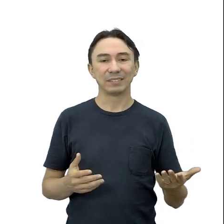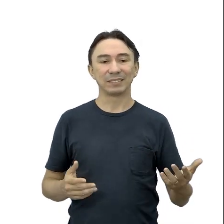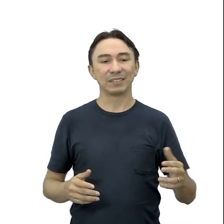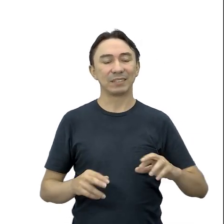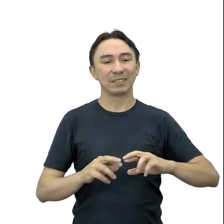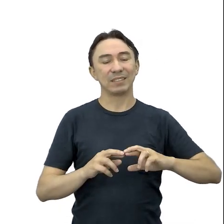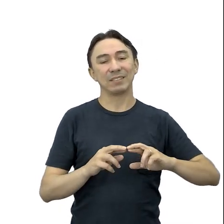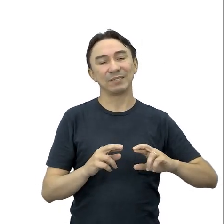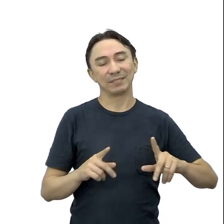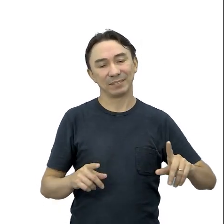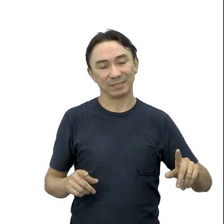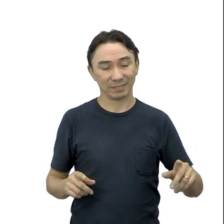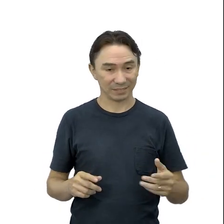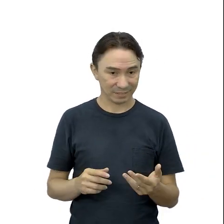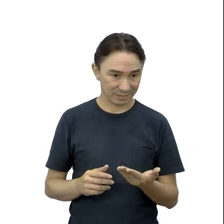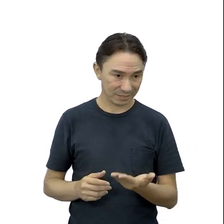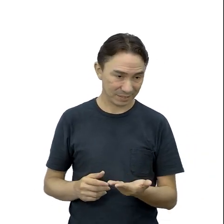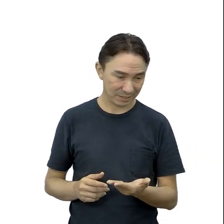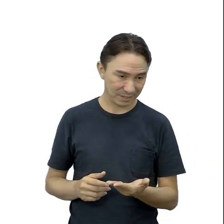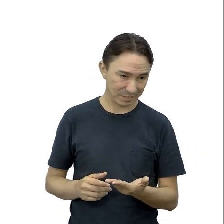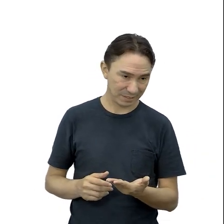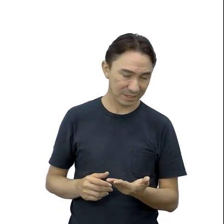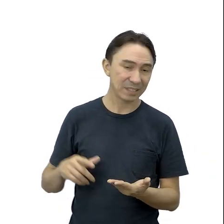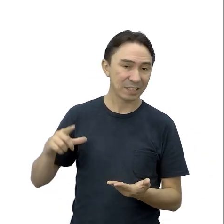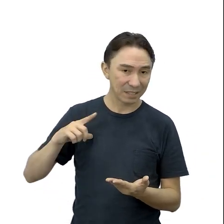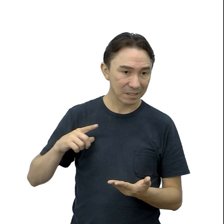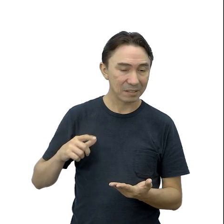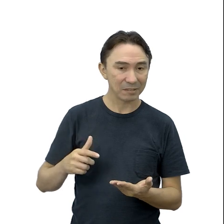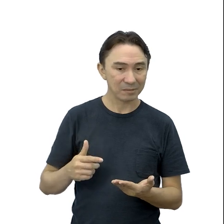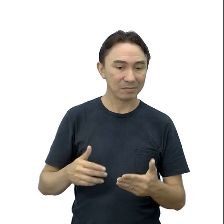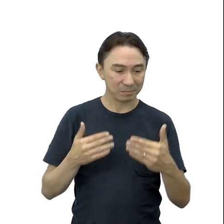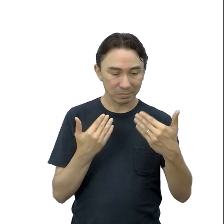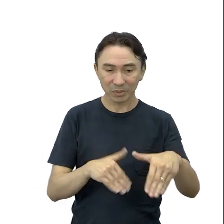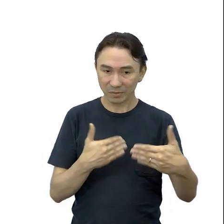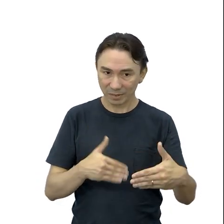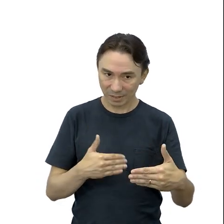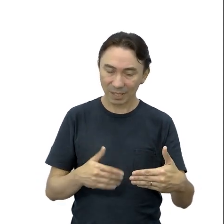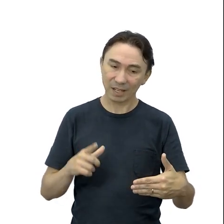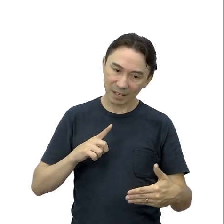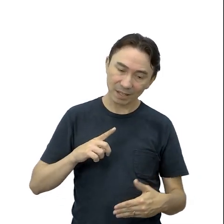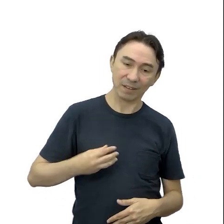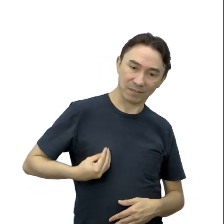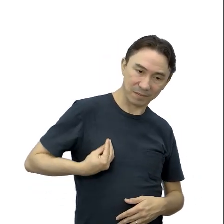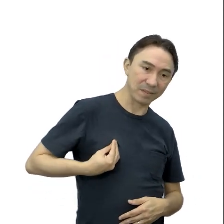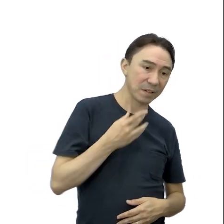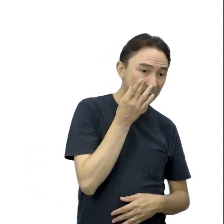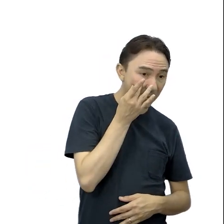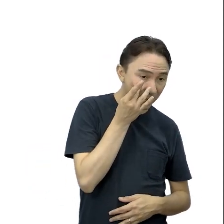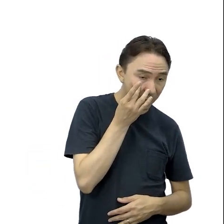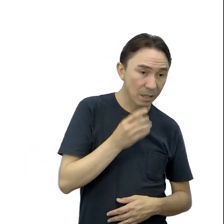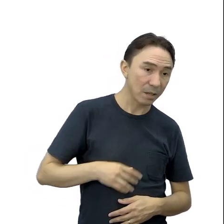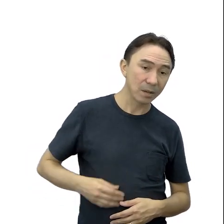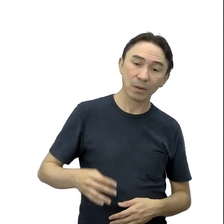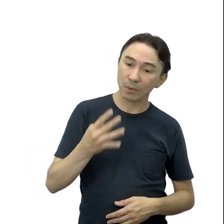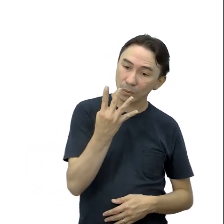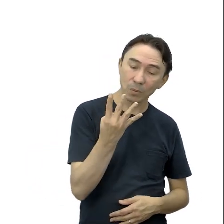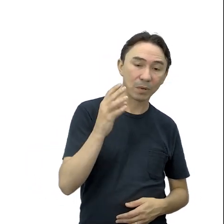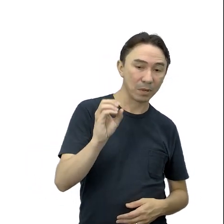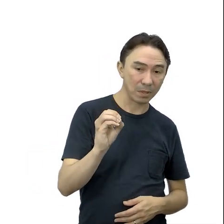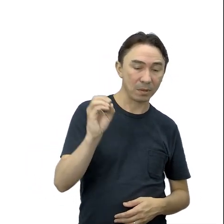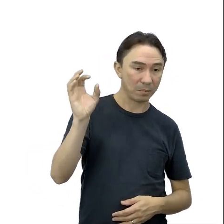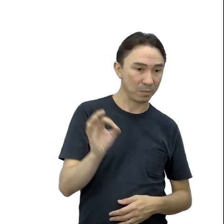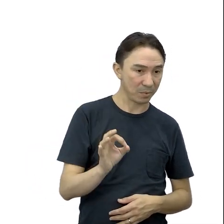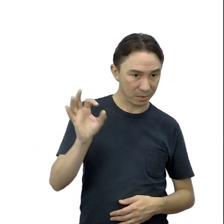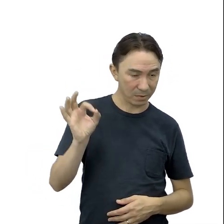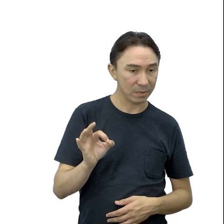bem alta, porque eram avaliações que eram aplicadas presencialmente. Aqui, desses 40% que fizeram a prova